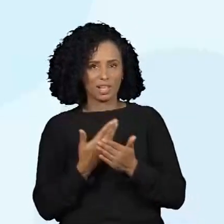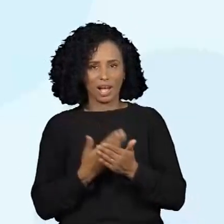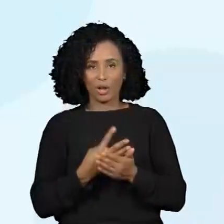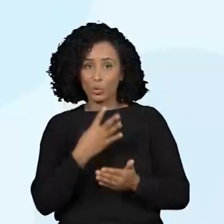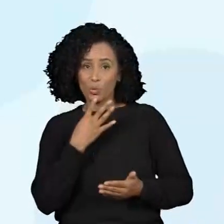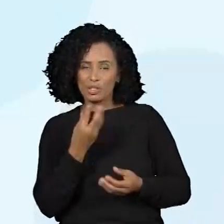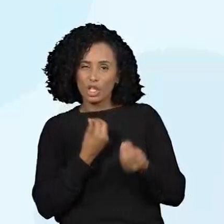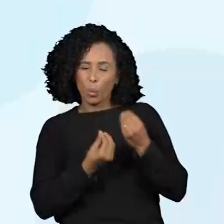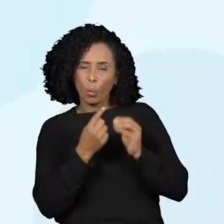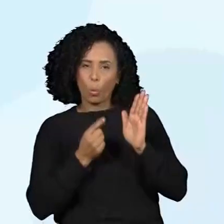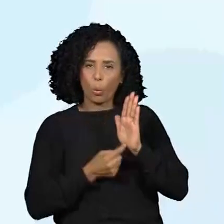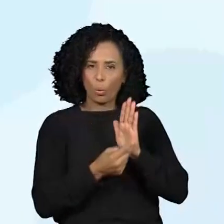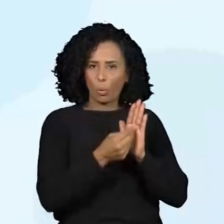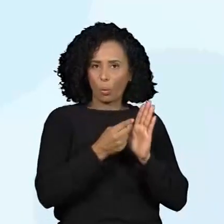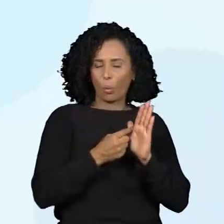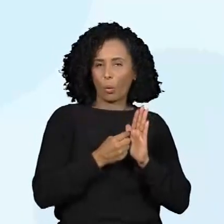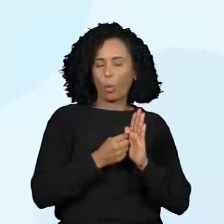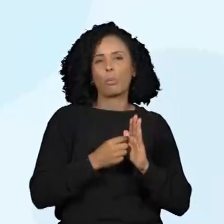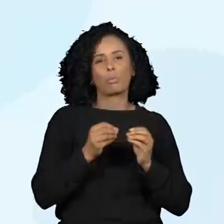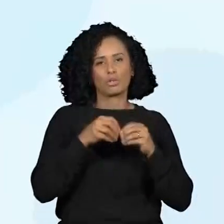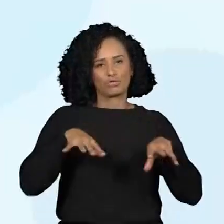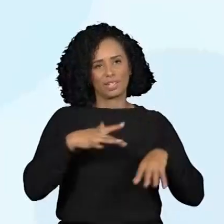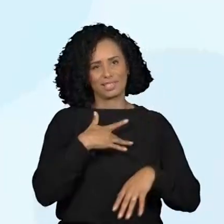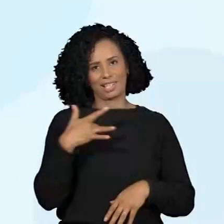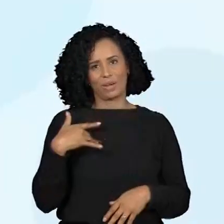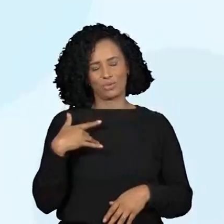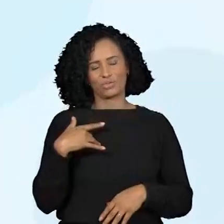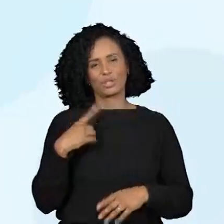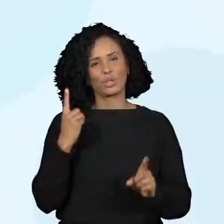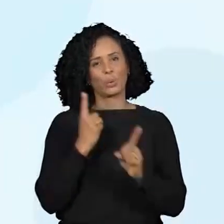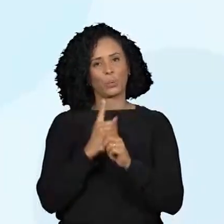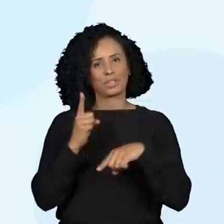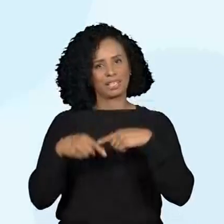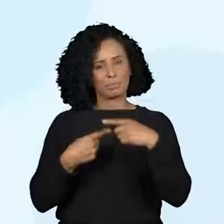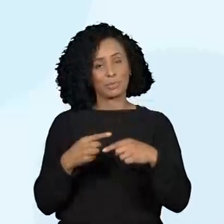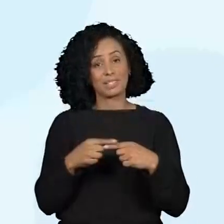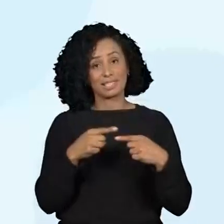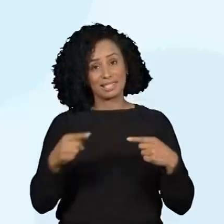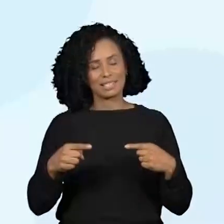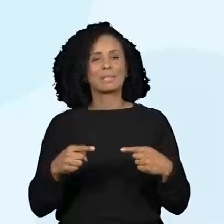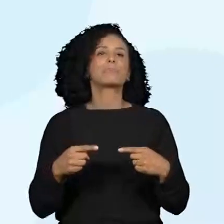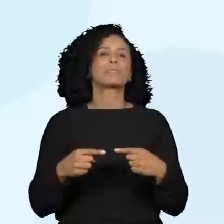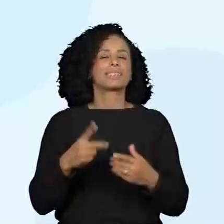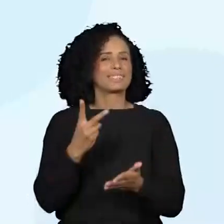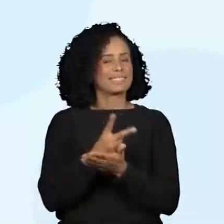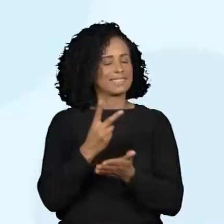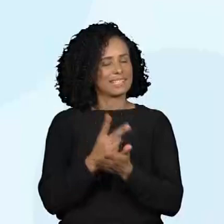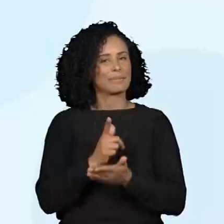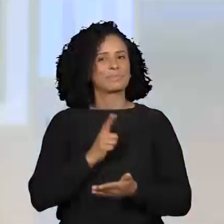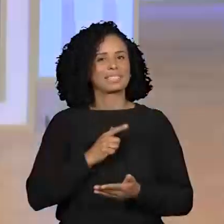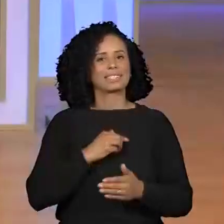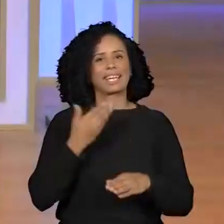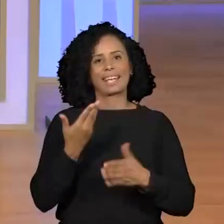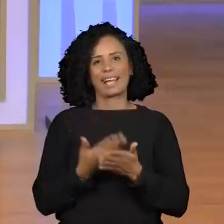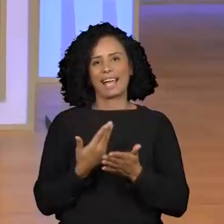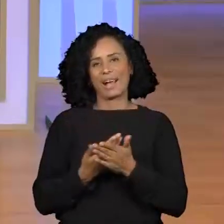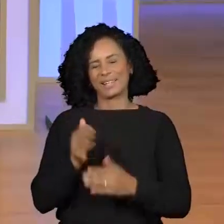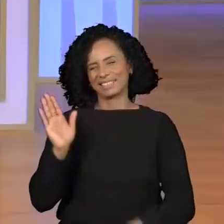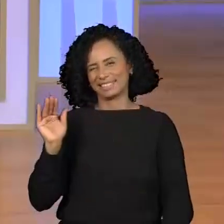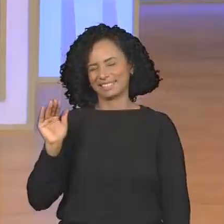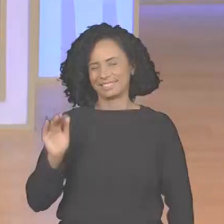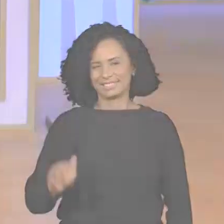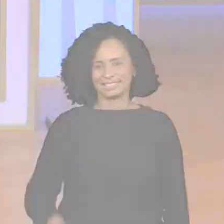esses micro-organismos que fazem mal. A gente vai ficando por aqui. Toda semana tem aula de ciências no repositório. Tchau, tchau, pessoal!